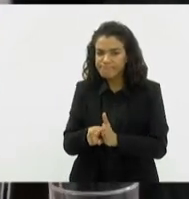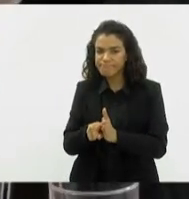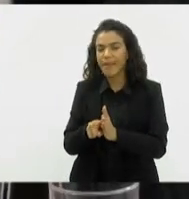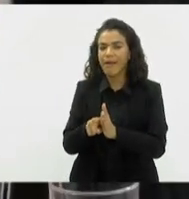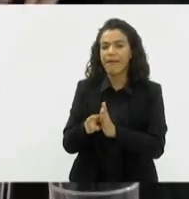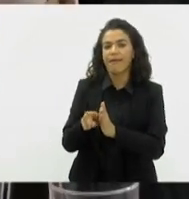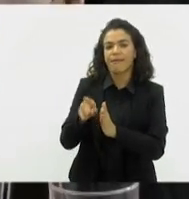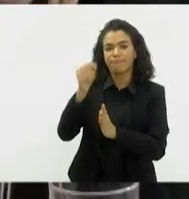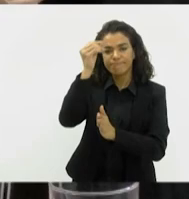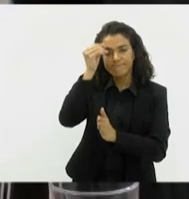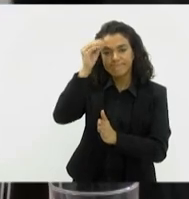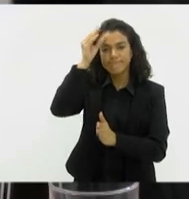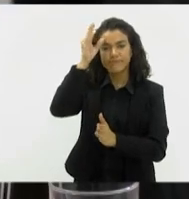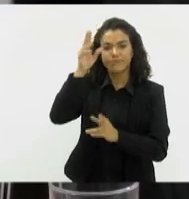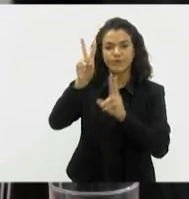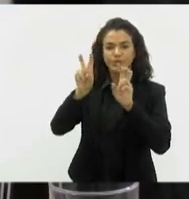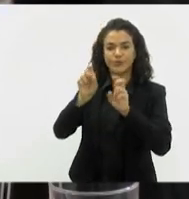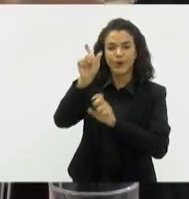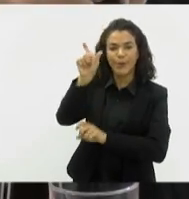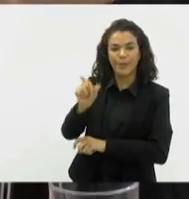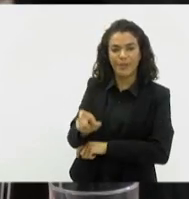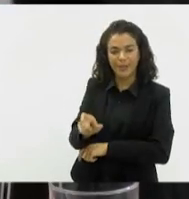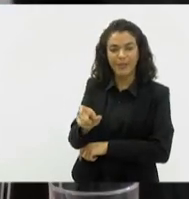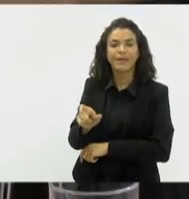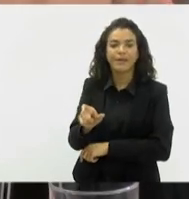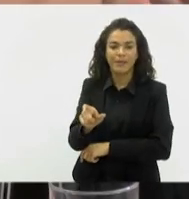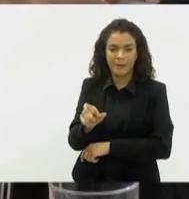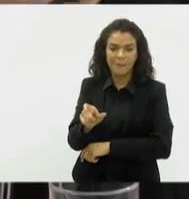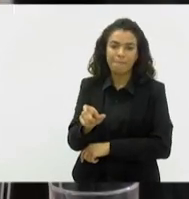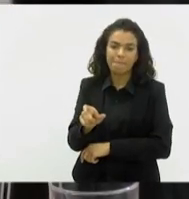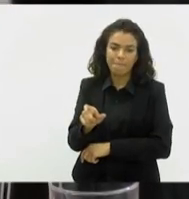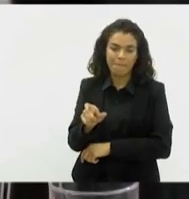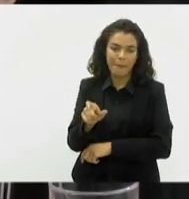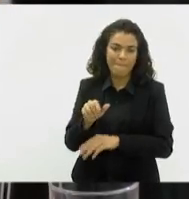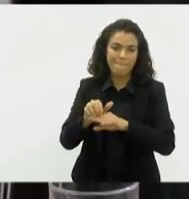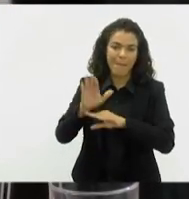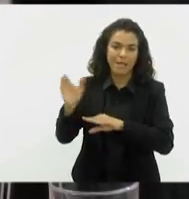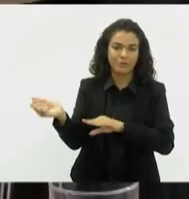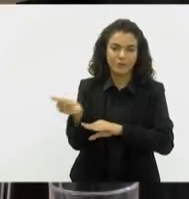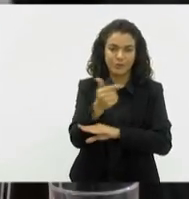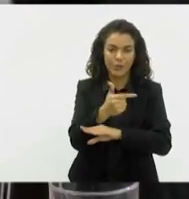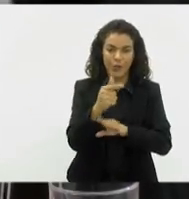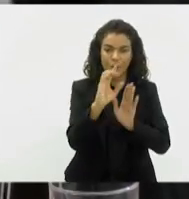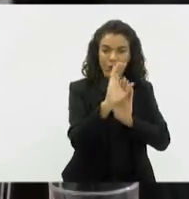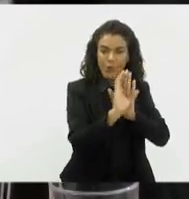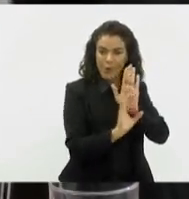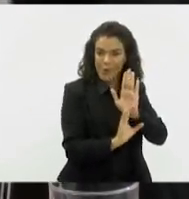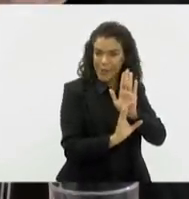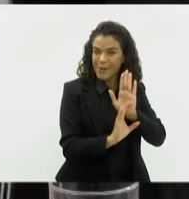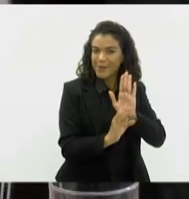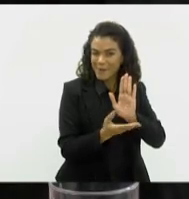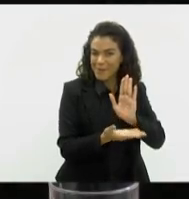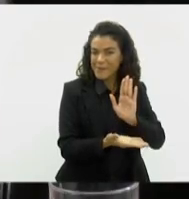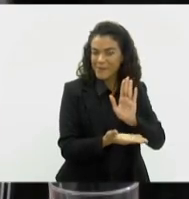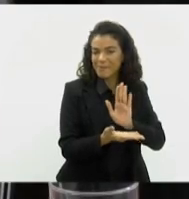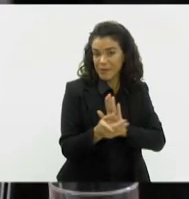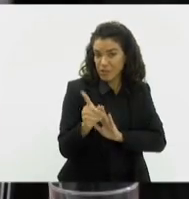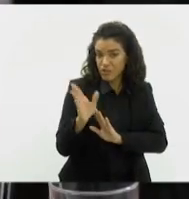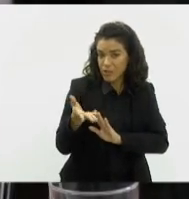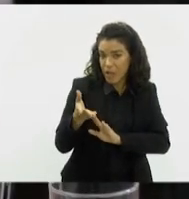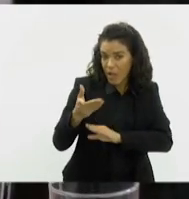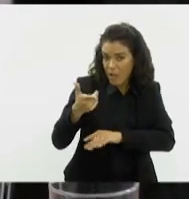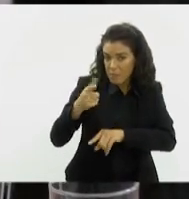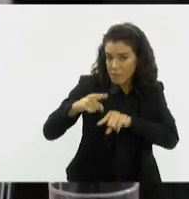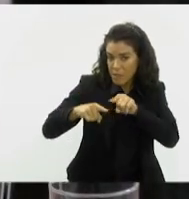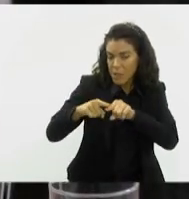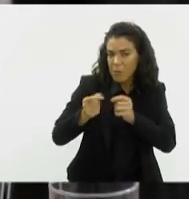né, um conhecimento do candidato que ultrapassa, né, o currículo. Então, não sei se vocês tiveram acesso a esse material, não, a gente